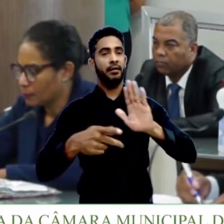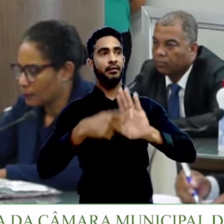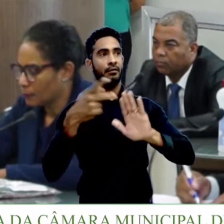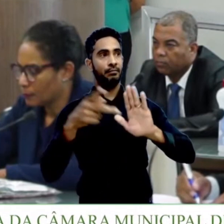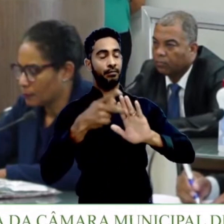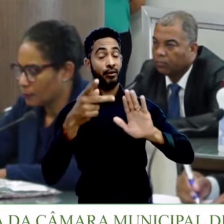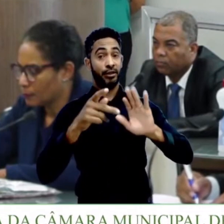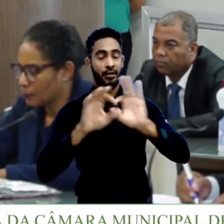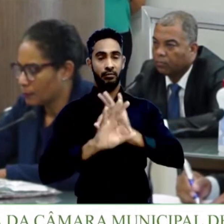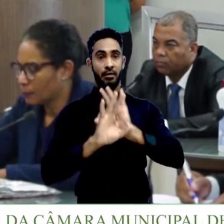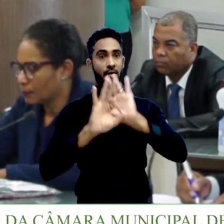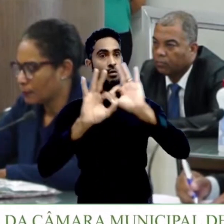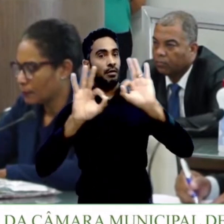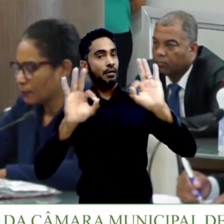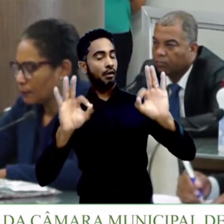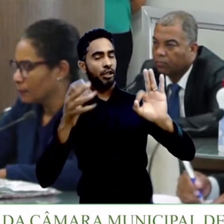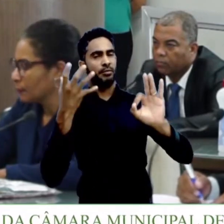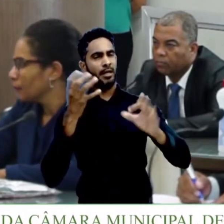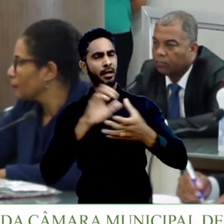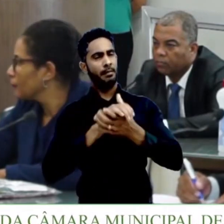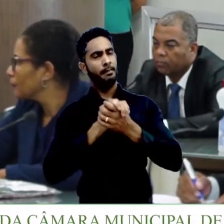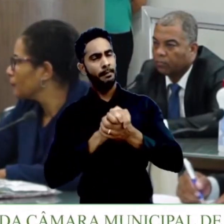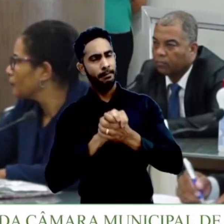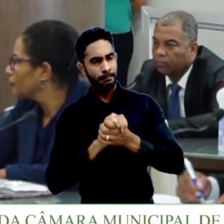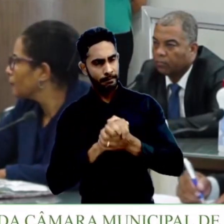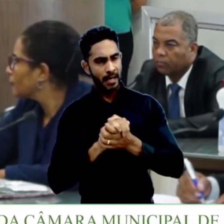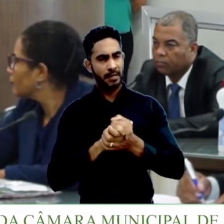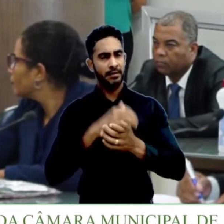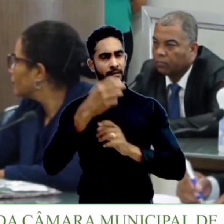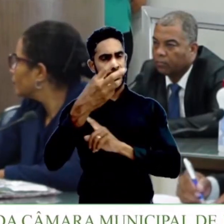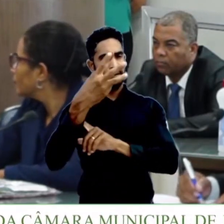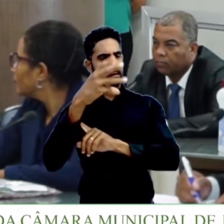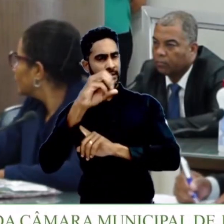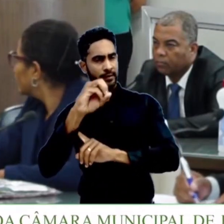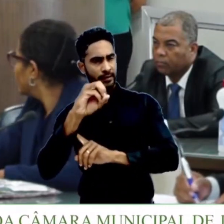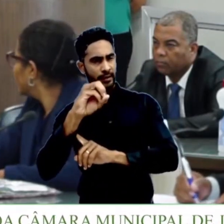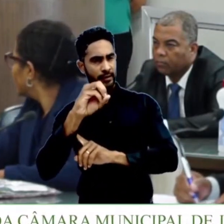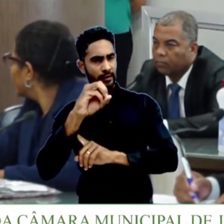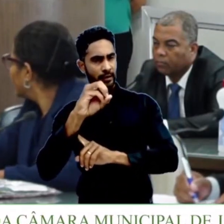desse magnífico. Quero parabenizar vocês pelos 30 anos.